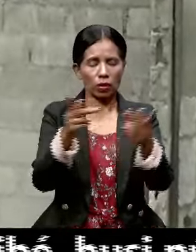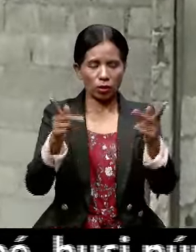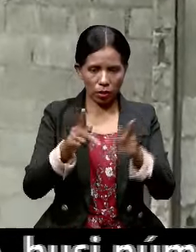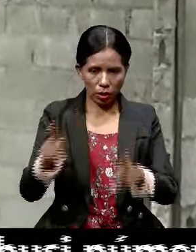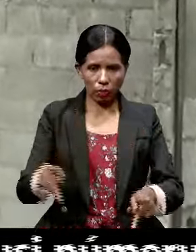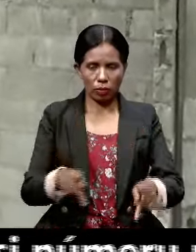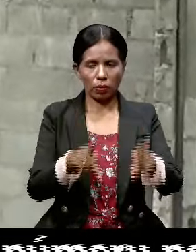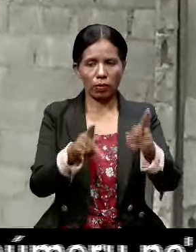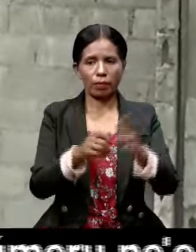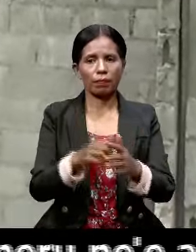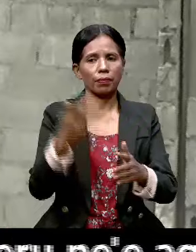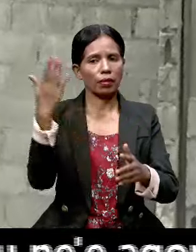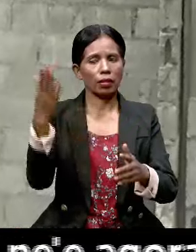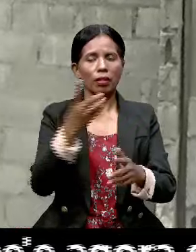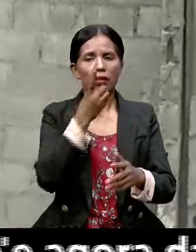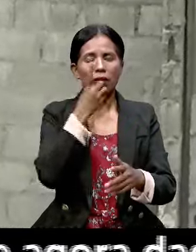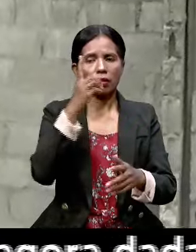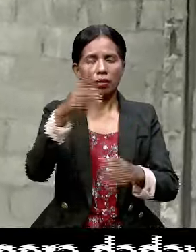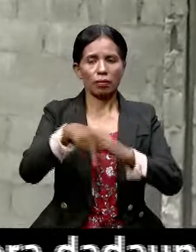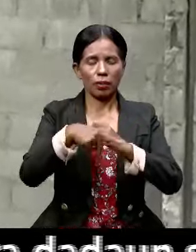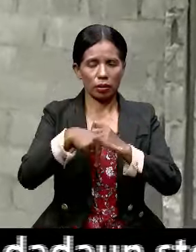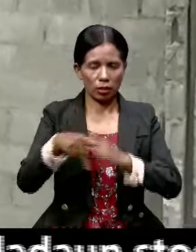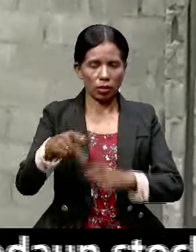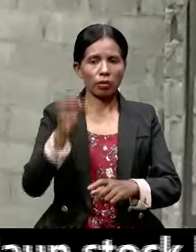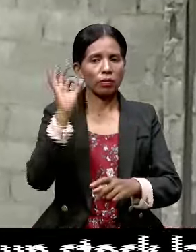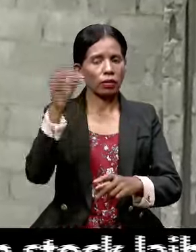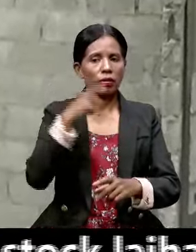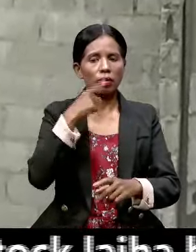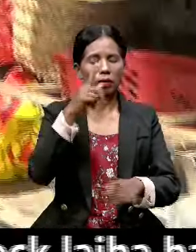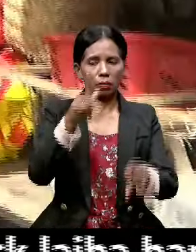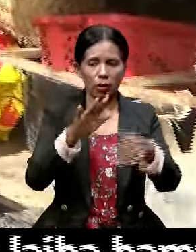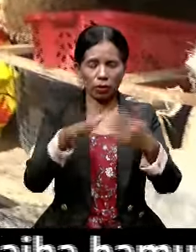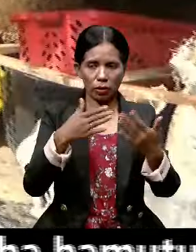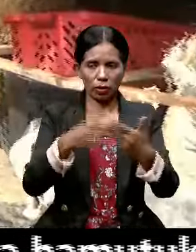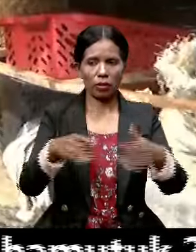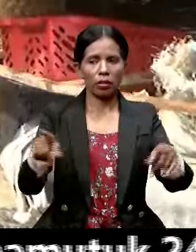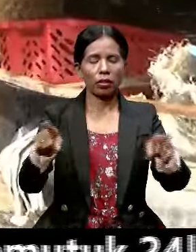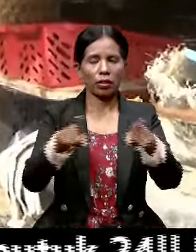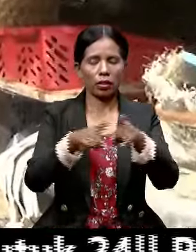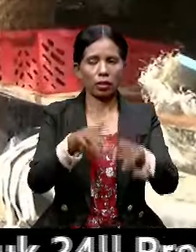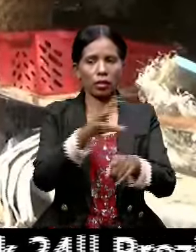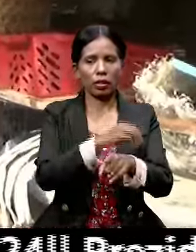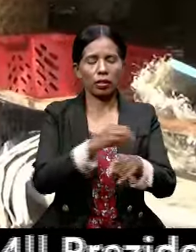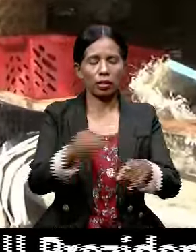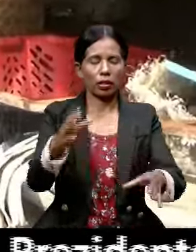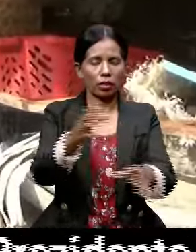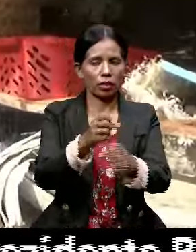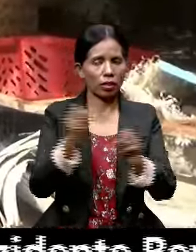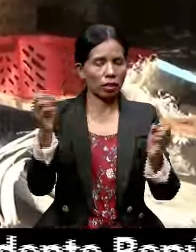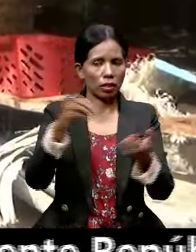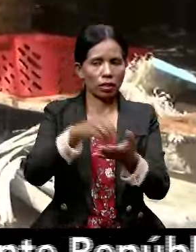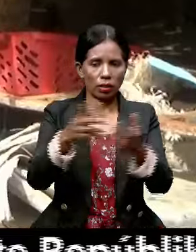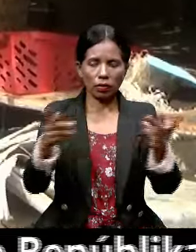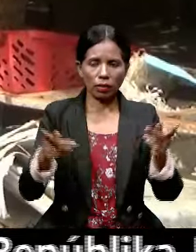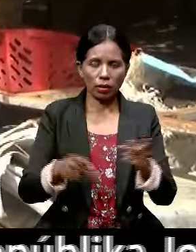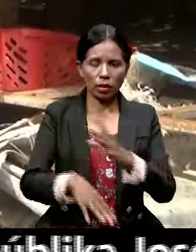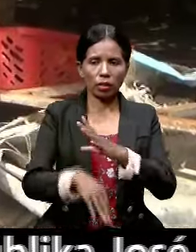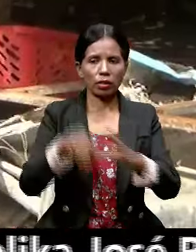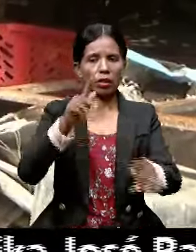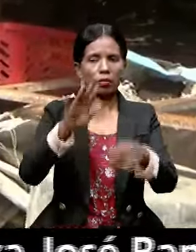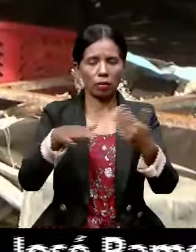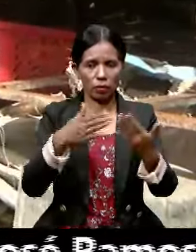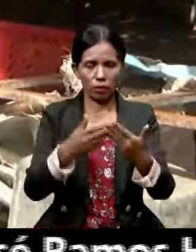público. E a declaração Bancada Fretilin considera despesa da comunidade hanesa regime ditadura tambala cria condição antes hasai